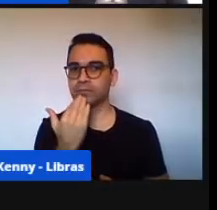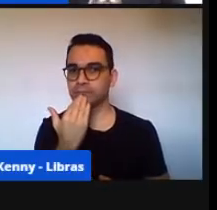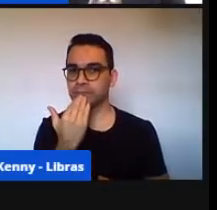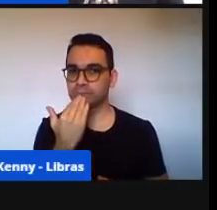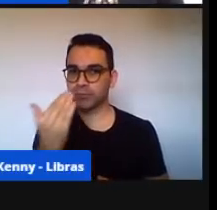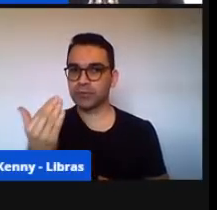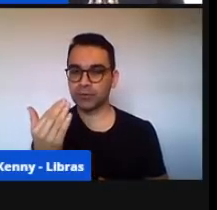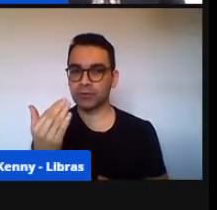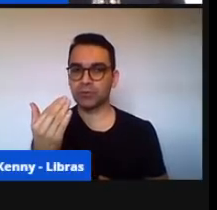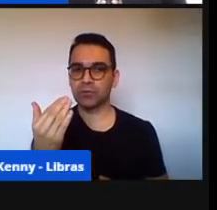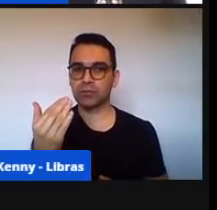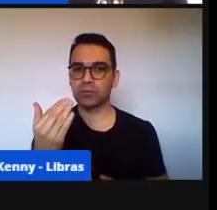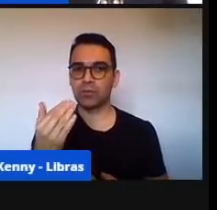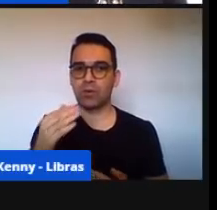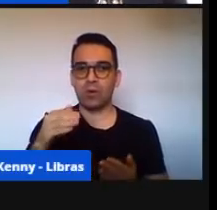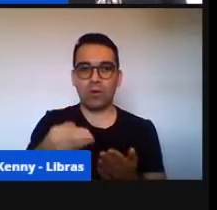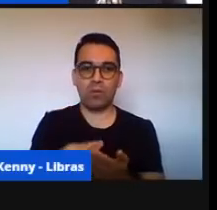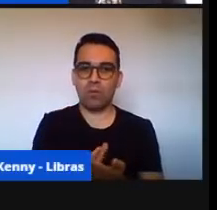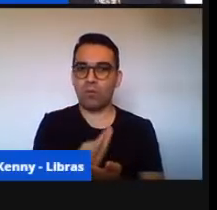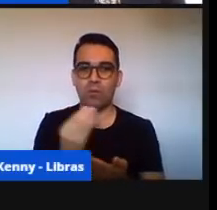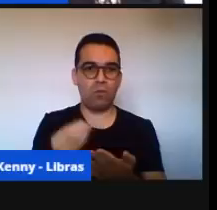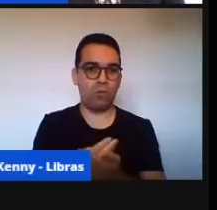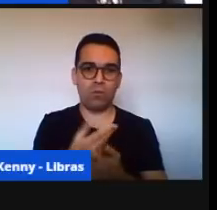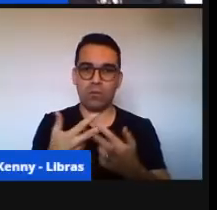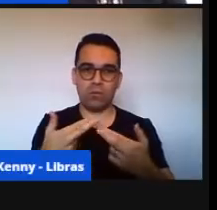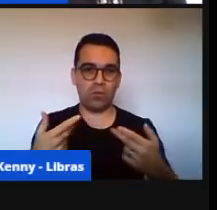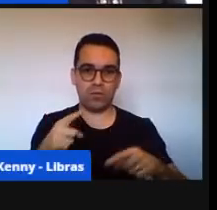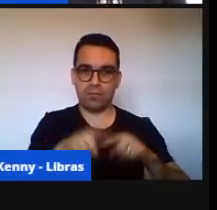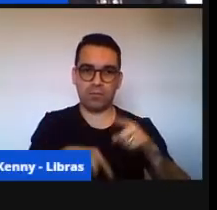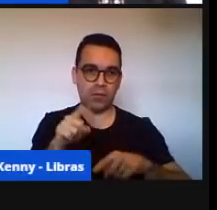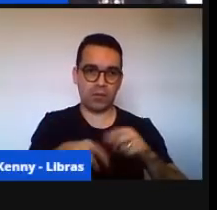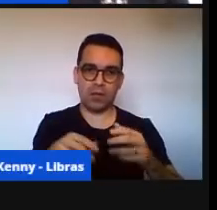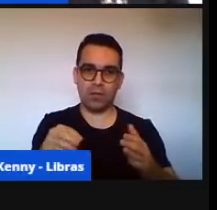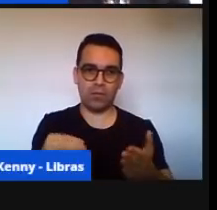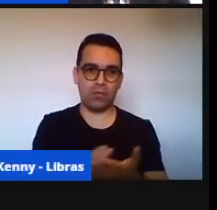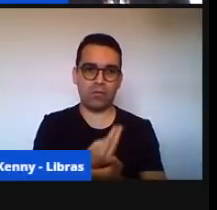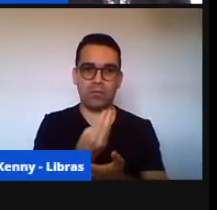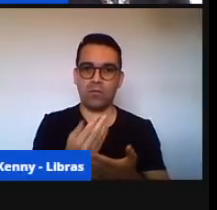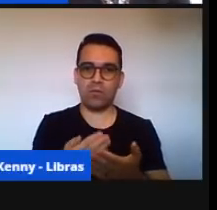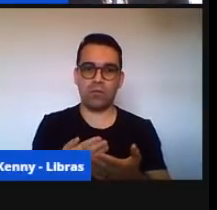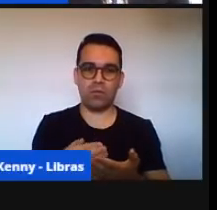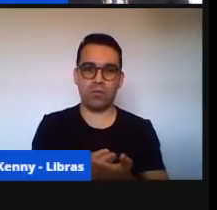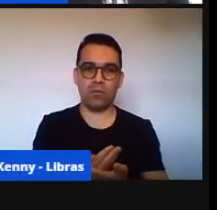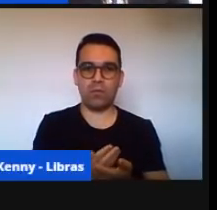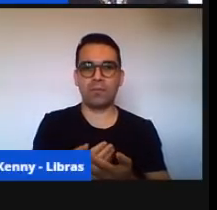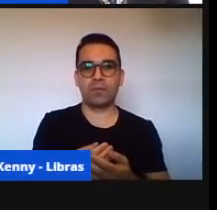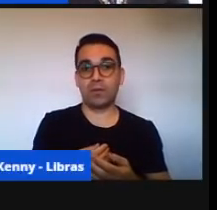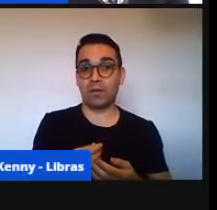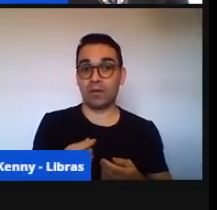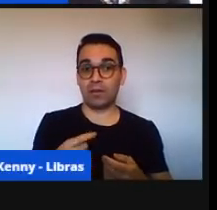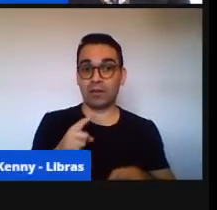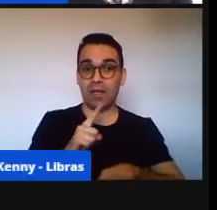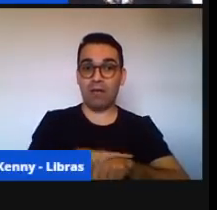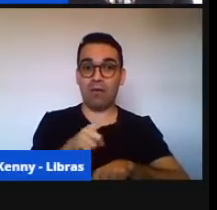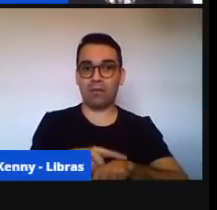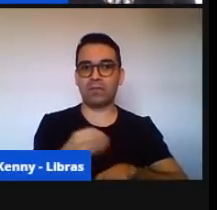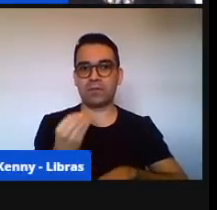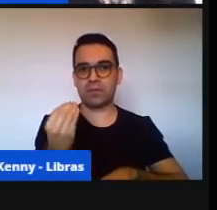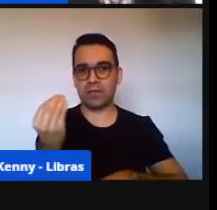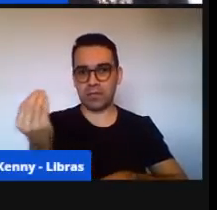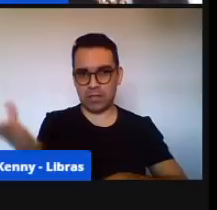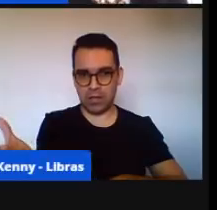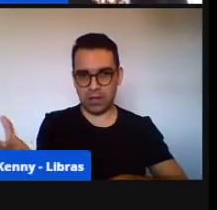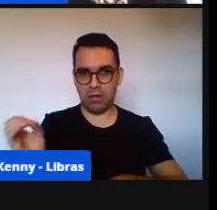para entregar esse utensílio. Quando retornar para a atividade de início, é importante que seja feita a higienização das mãos